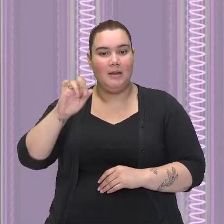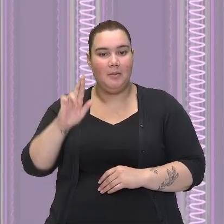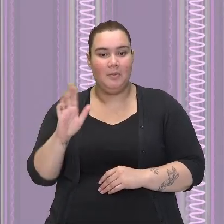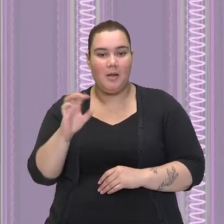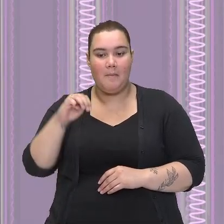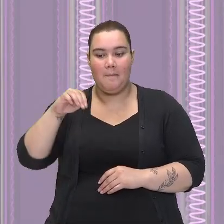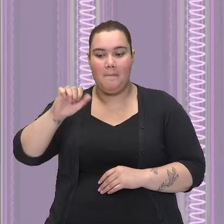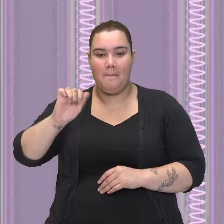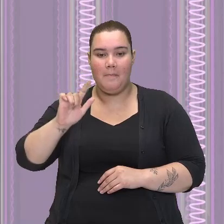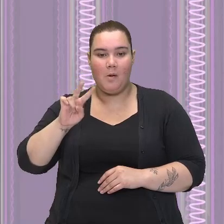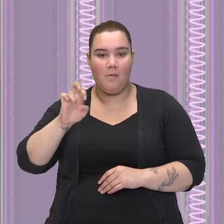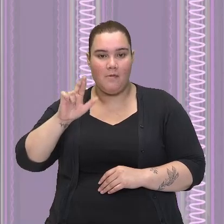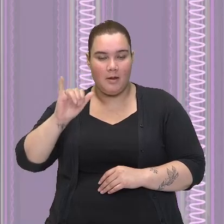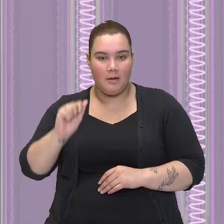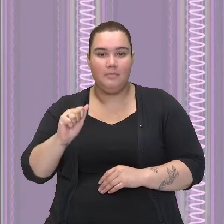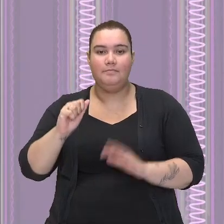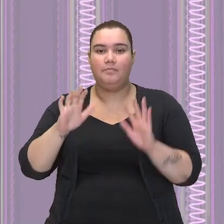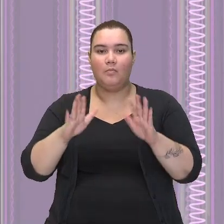e temos o